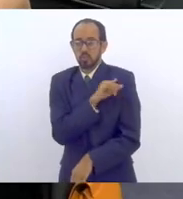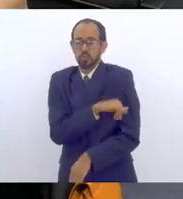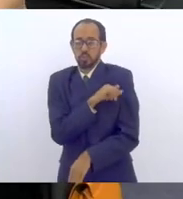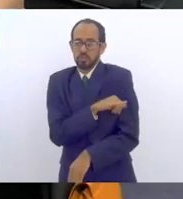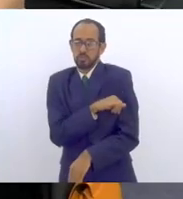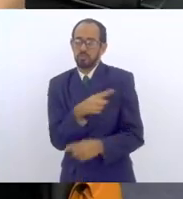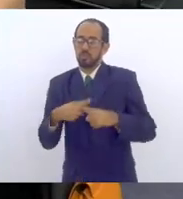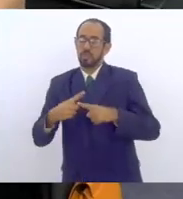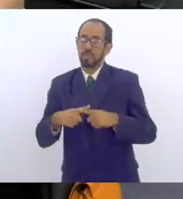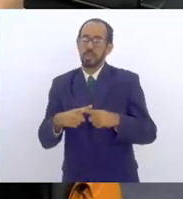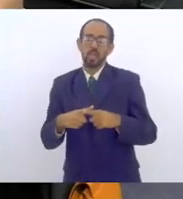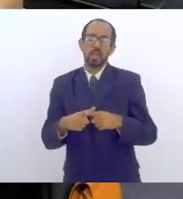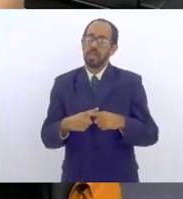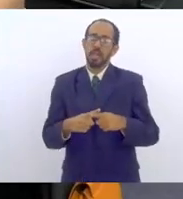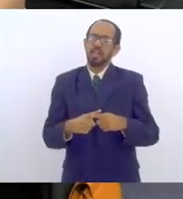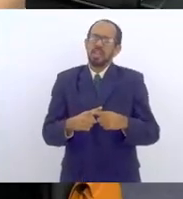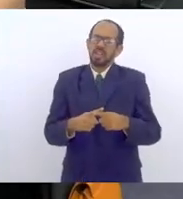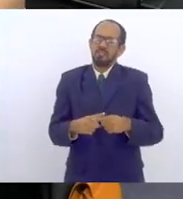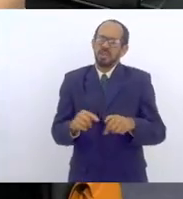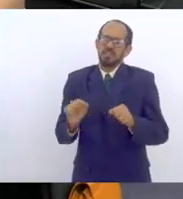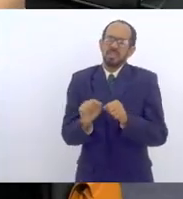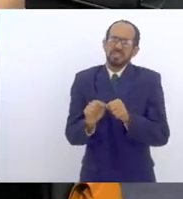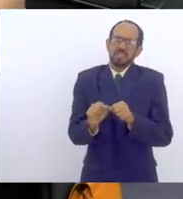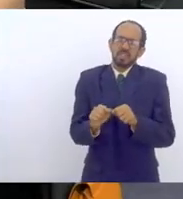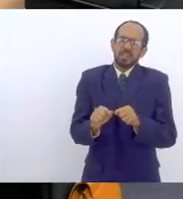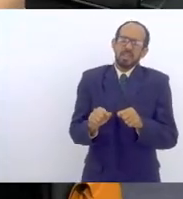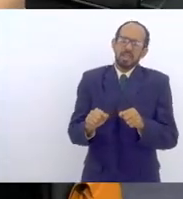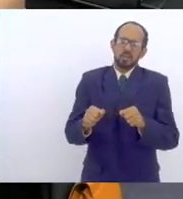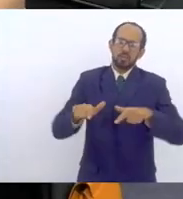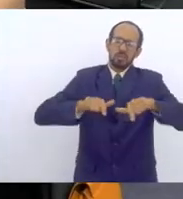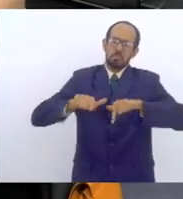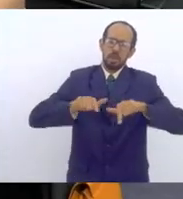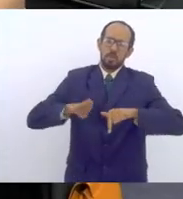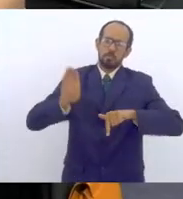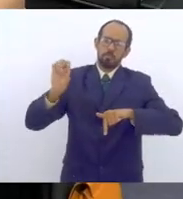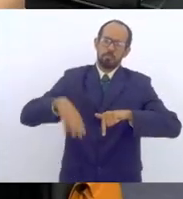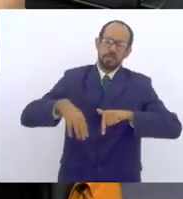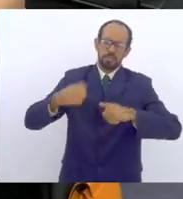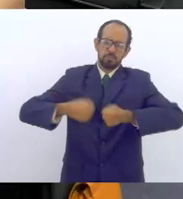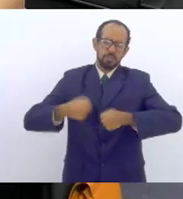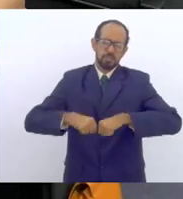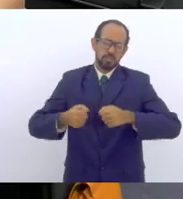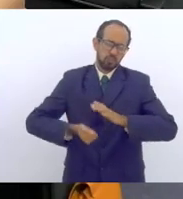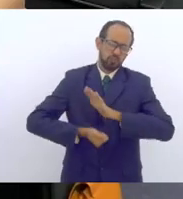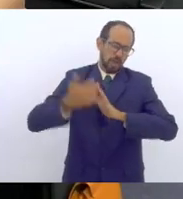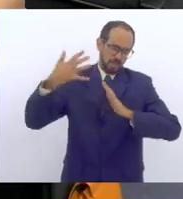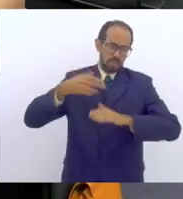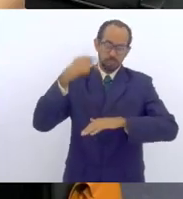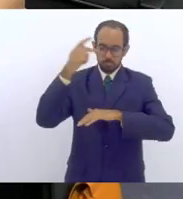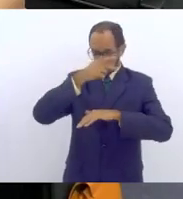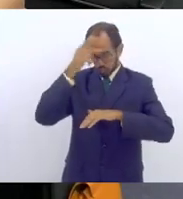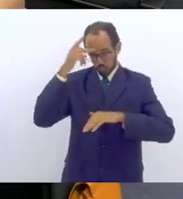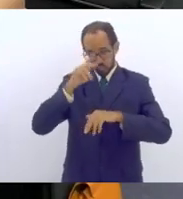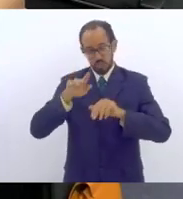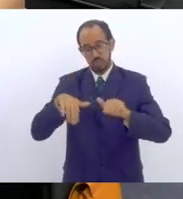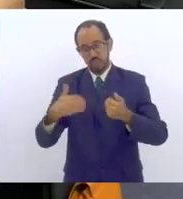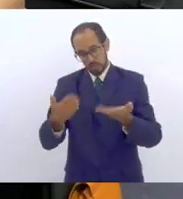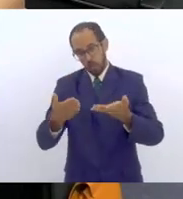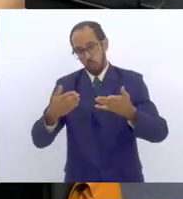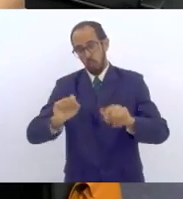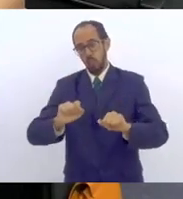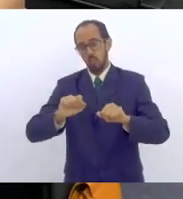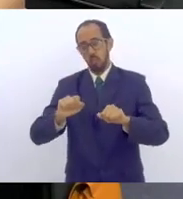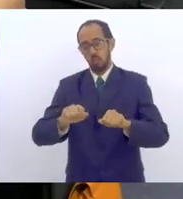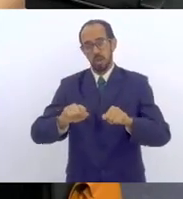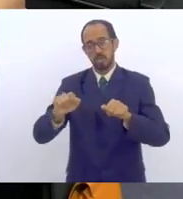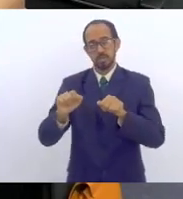muitas mãos né é uma pessoa de confiança Coronel Henrique e assim a gente nessa arrancada